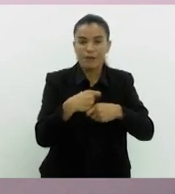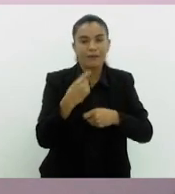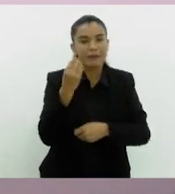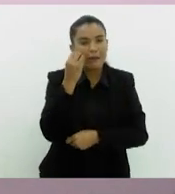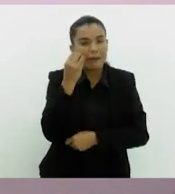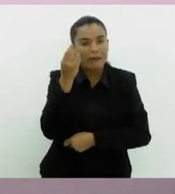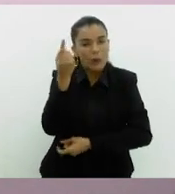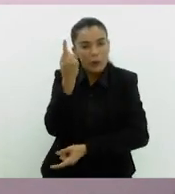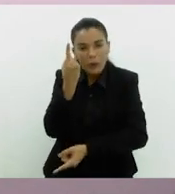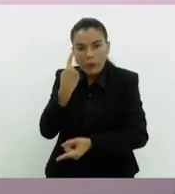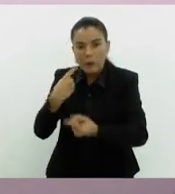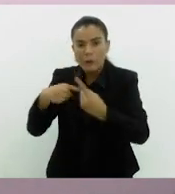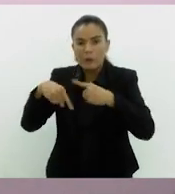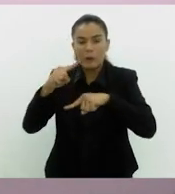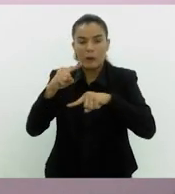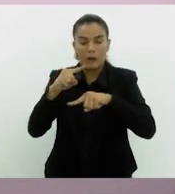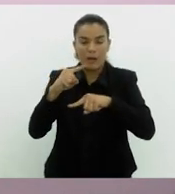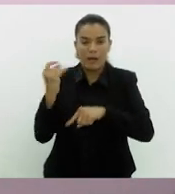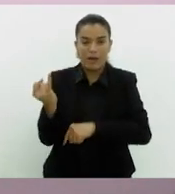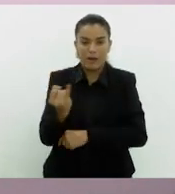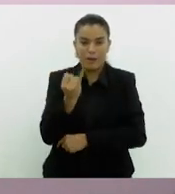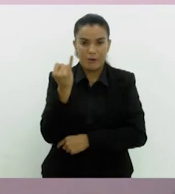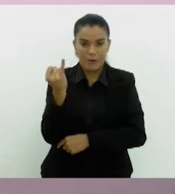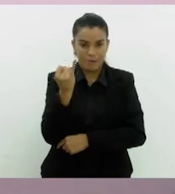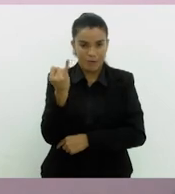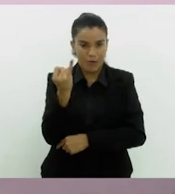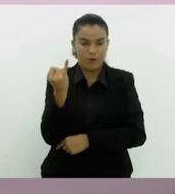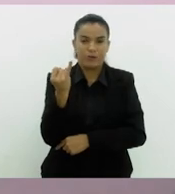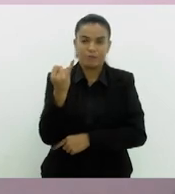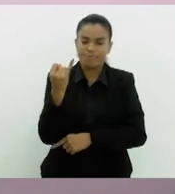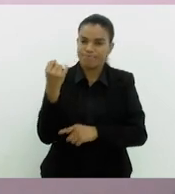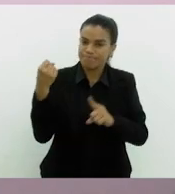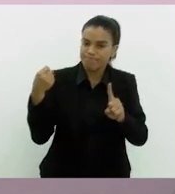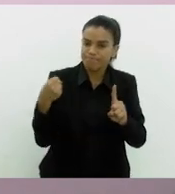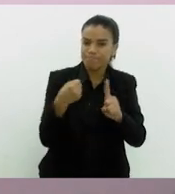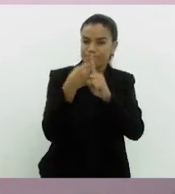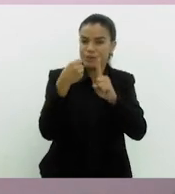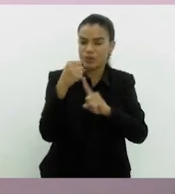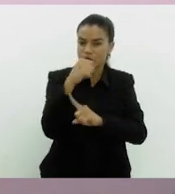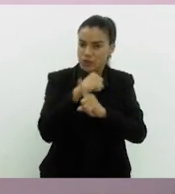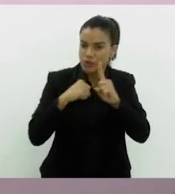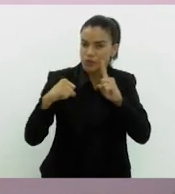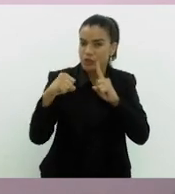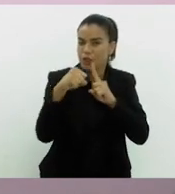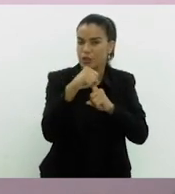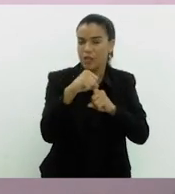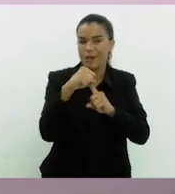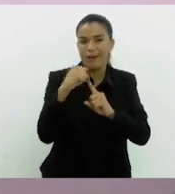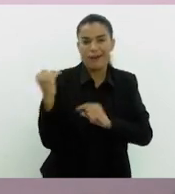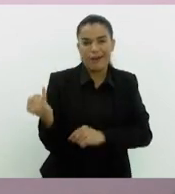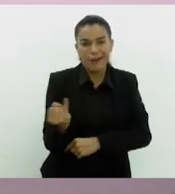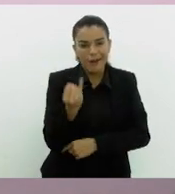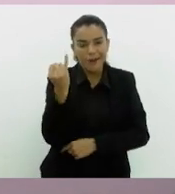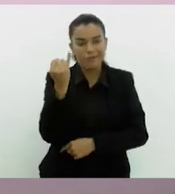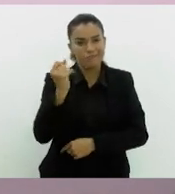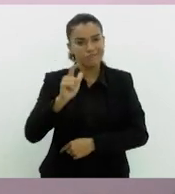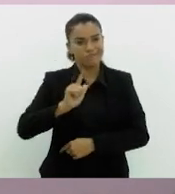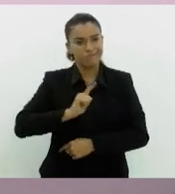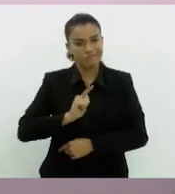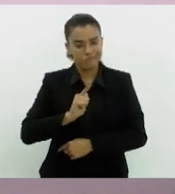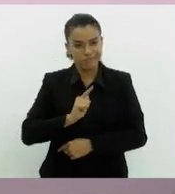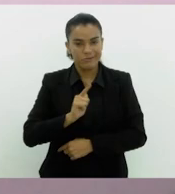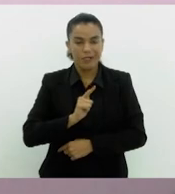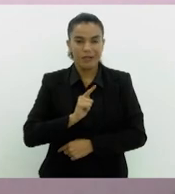recuperar, digamos assim, a importância simbólica que tem, a importância social que tem, a importância que tem em